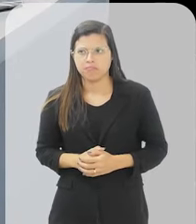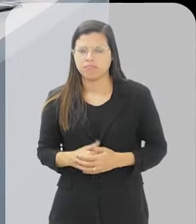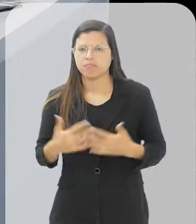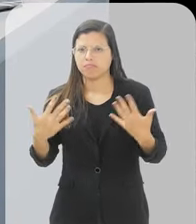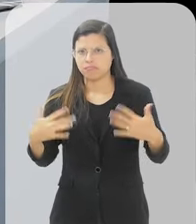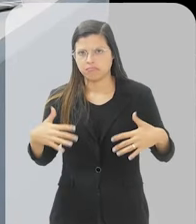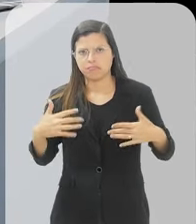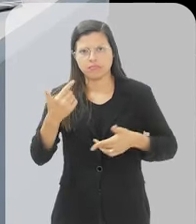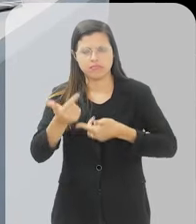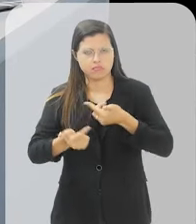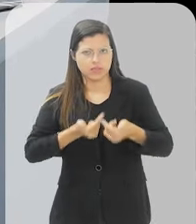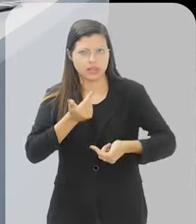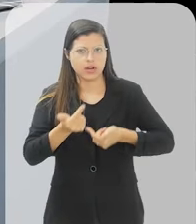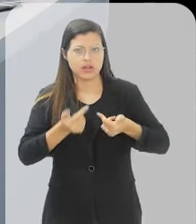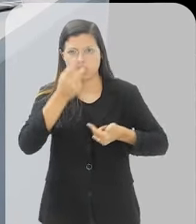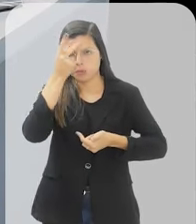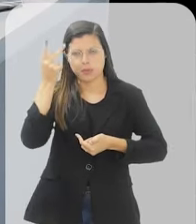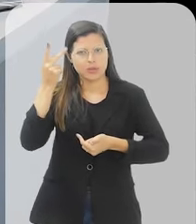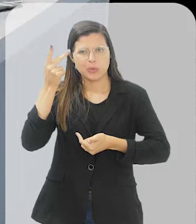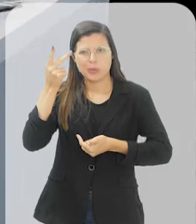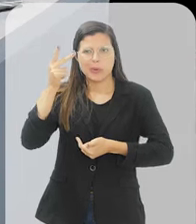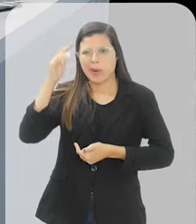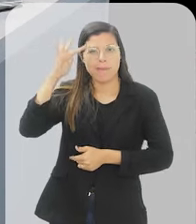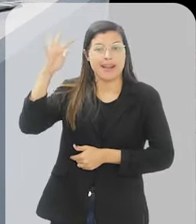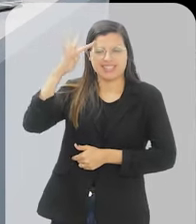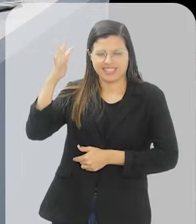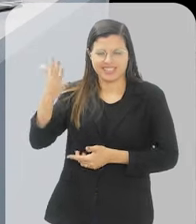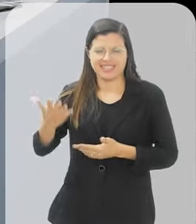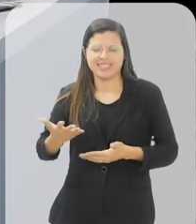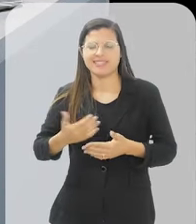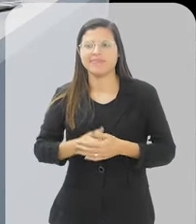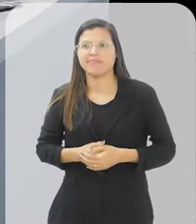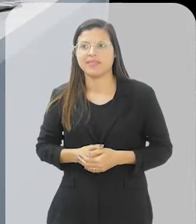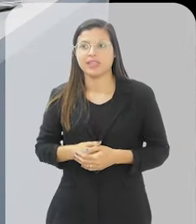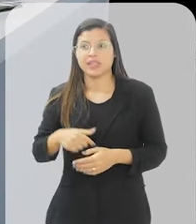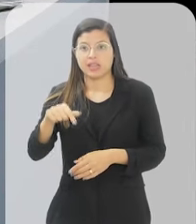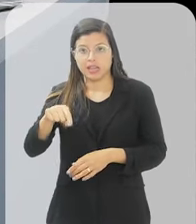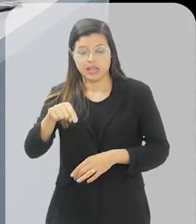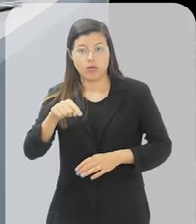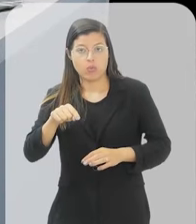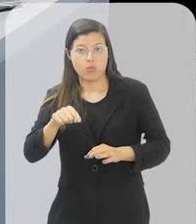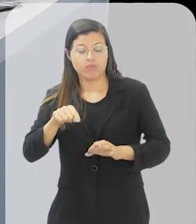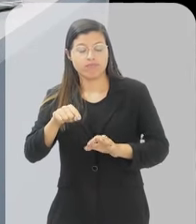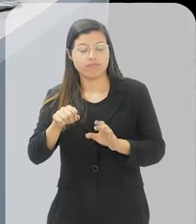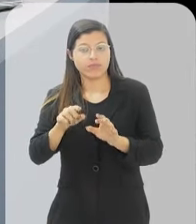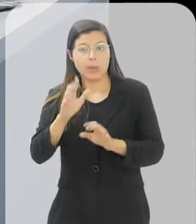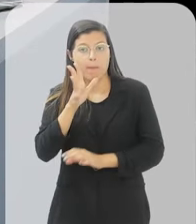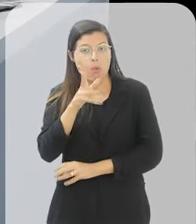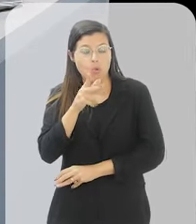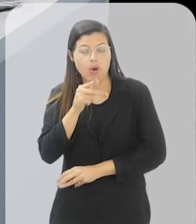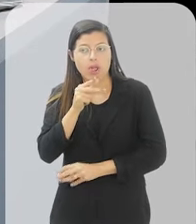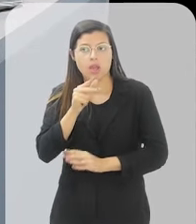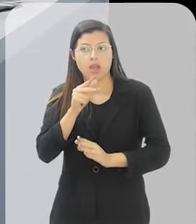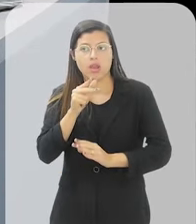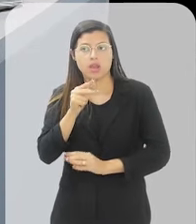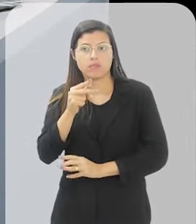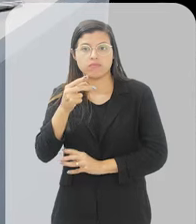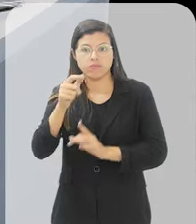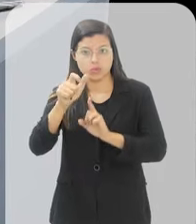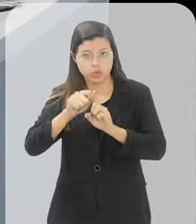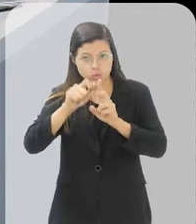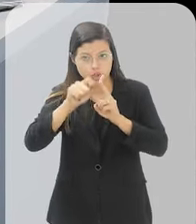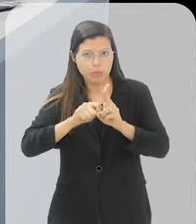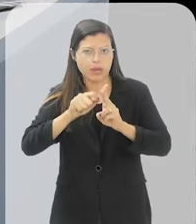É um trabalho, Sim. né, que as pessoas não têm ideia, Não, né? não tem. E essa fantasia eu levei aproximadamente